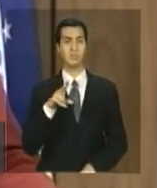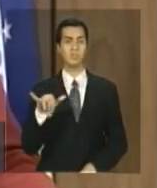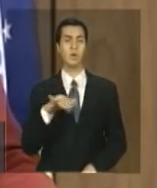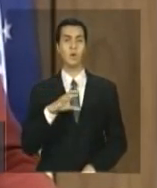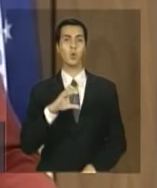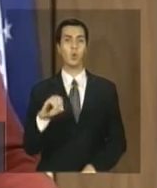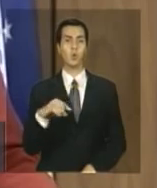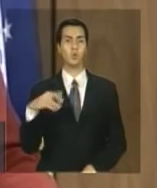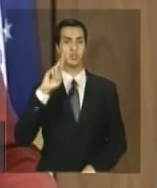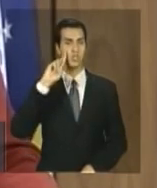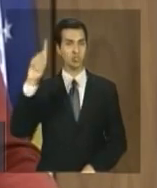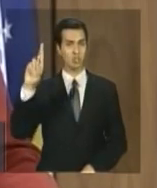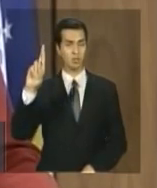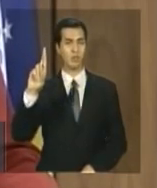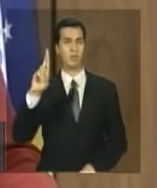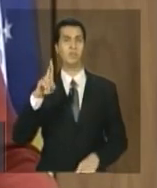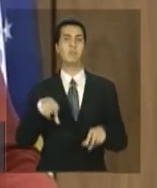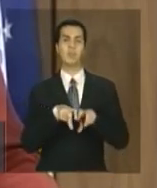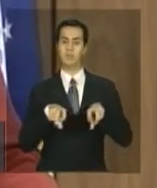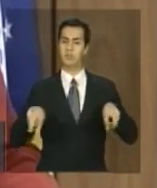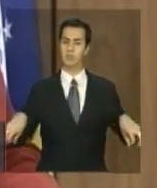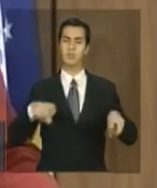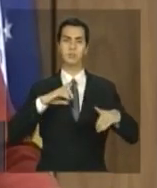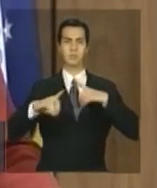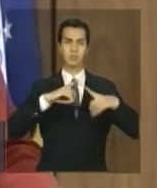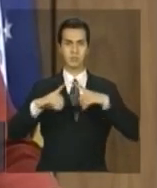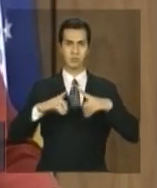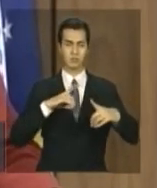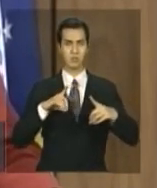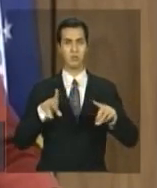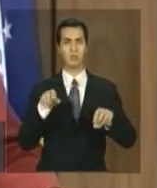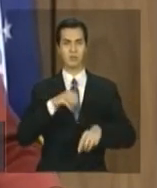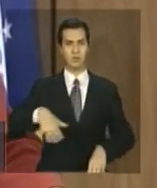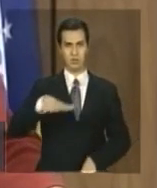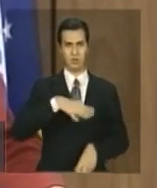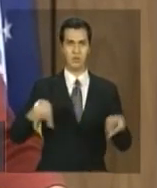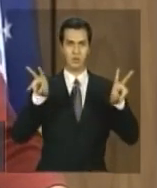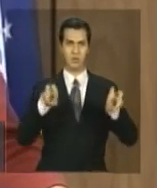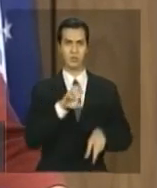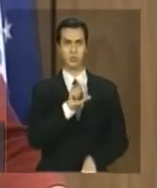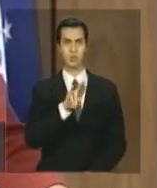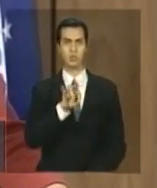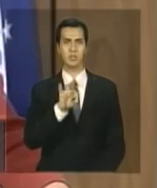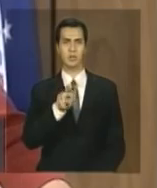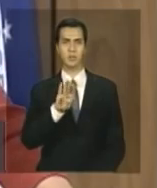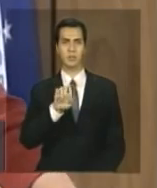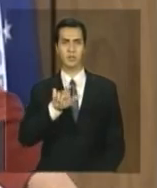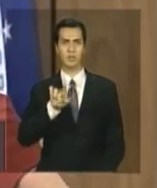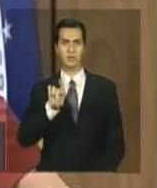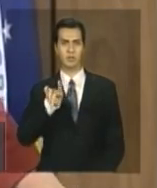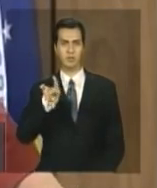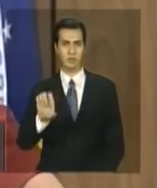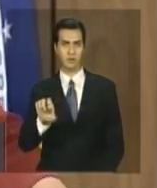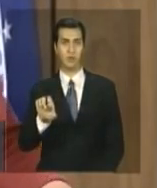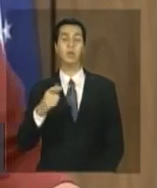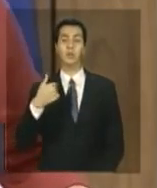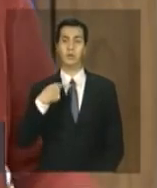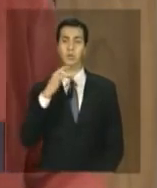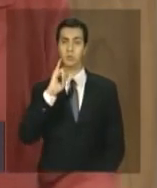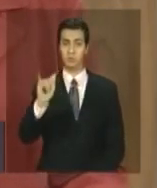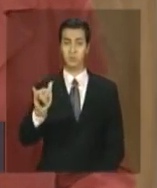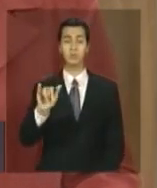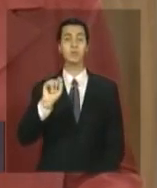alto nível em sustentabilidade global. Manifestei ao primeiro-ministro a preocupação do